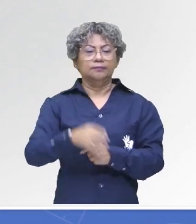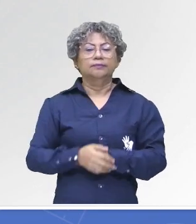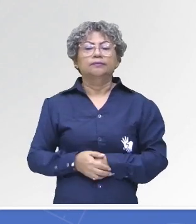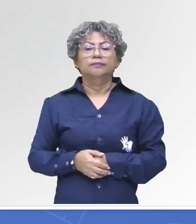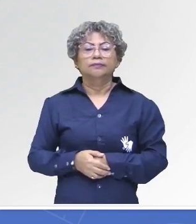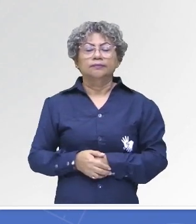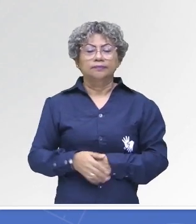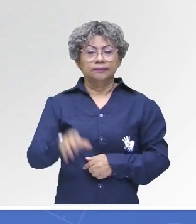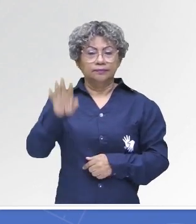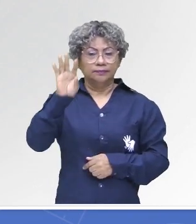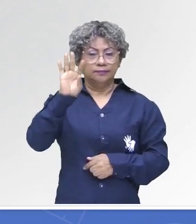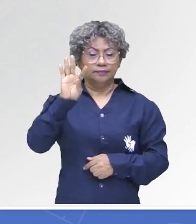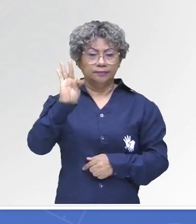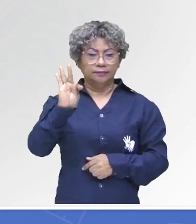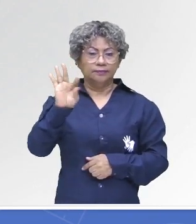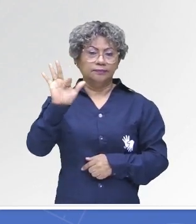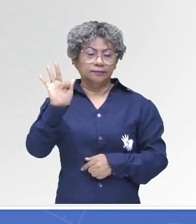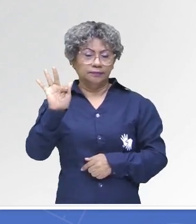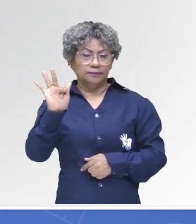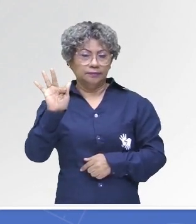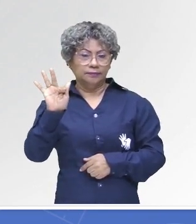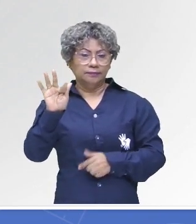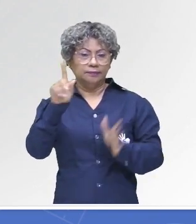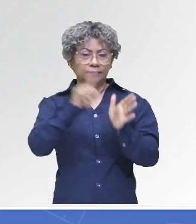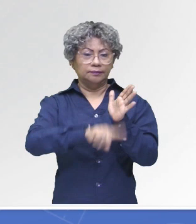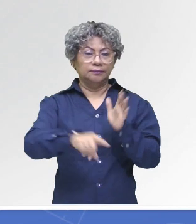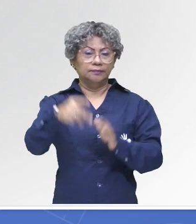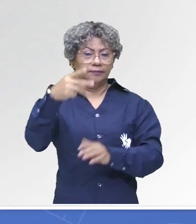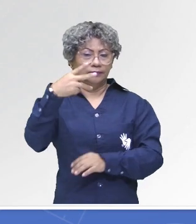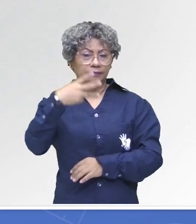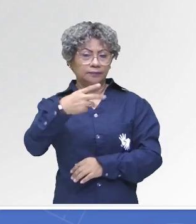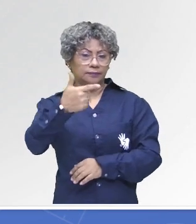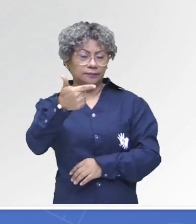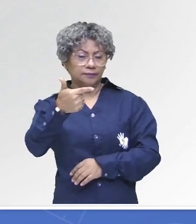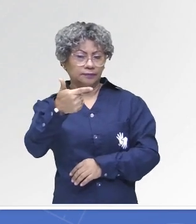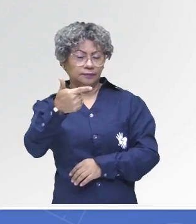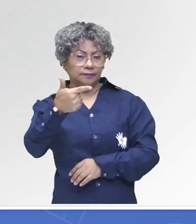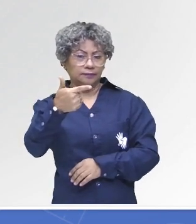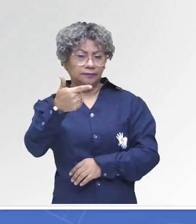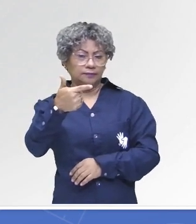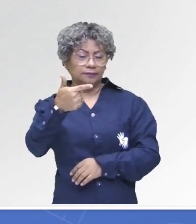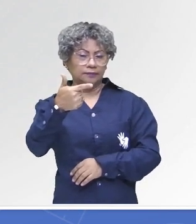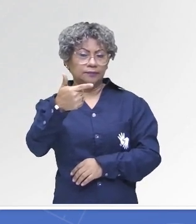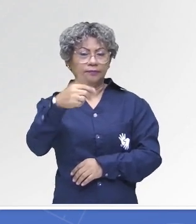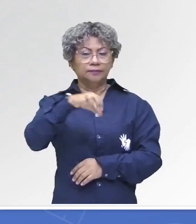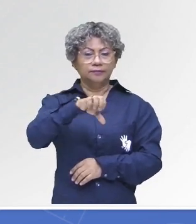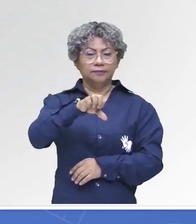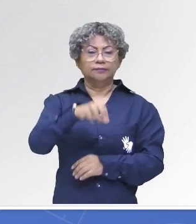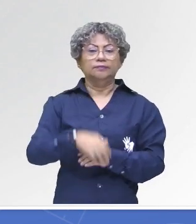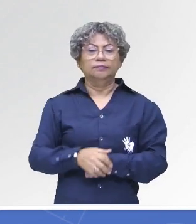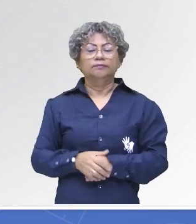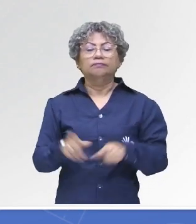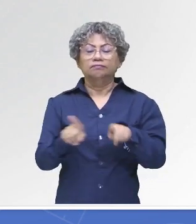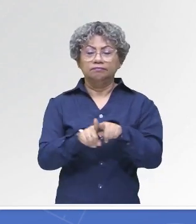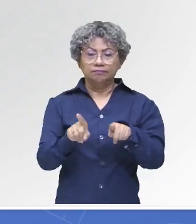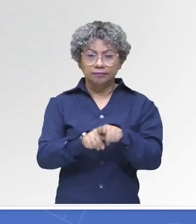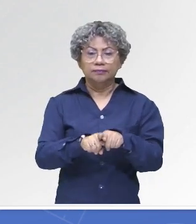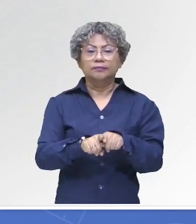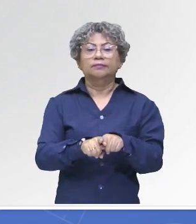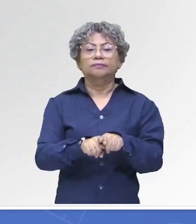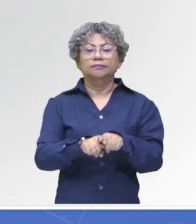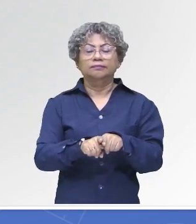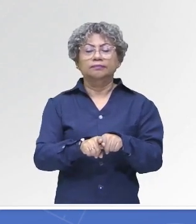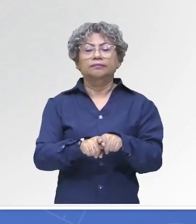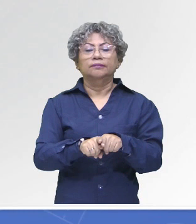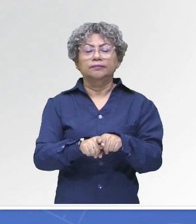TF menos 32 sobre 9. O 9 está dividindo, não é? Ele vai para o outro